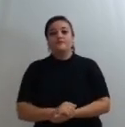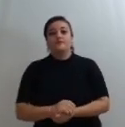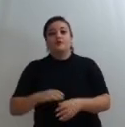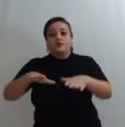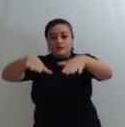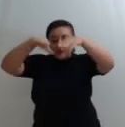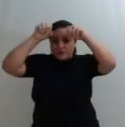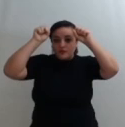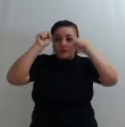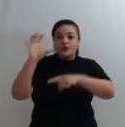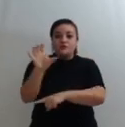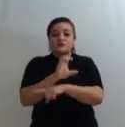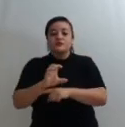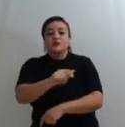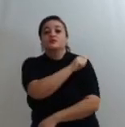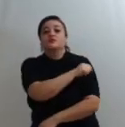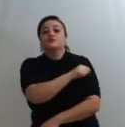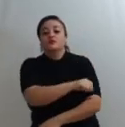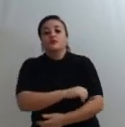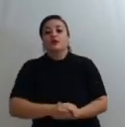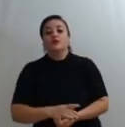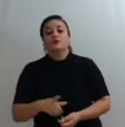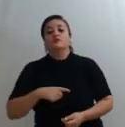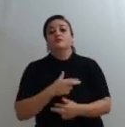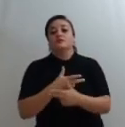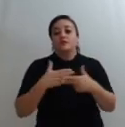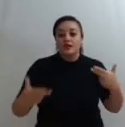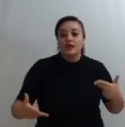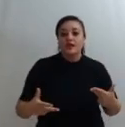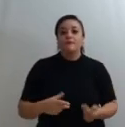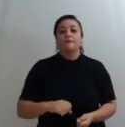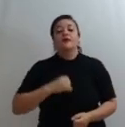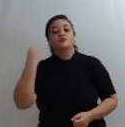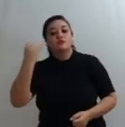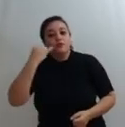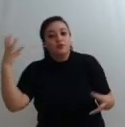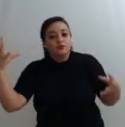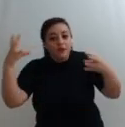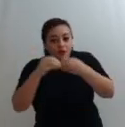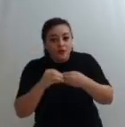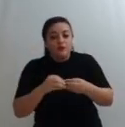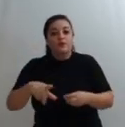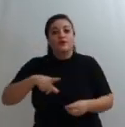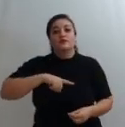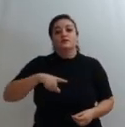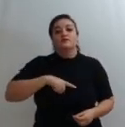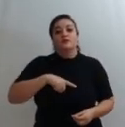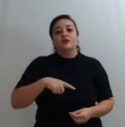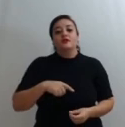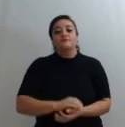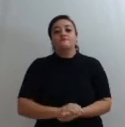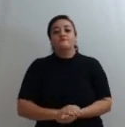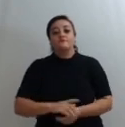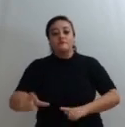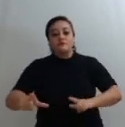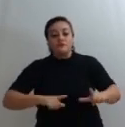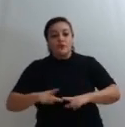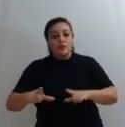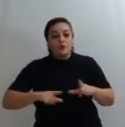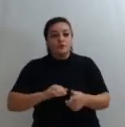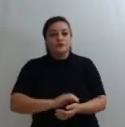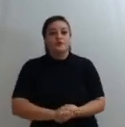Estado do Rio de Janeiro. Há elementos robustos para que se conclua estar havendo uma atuação atorquemada do